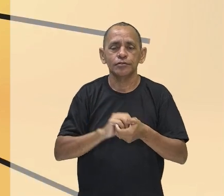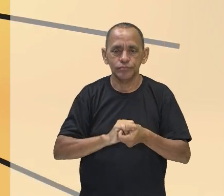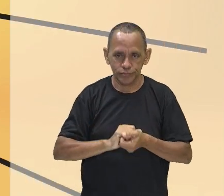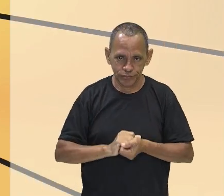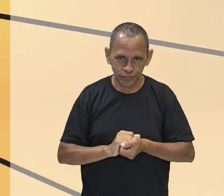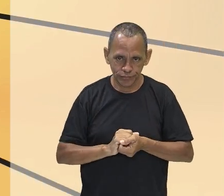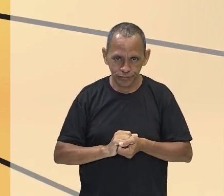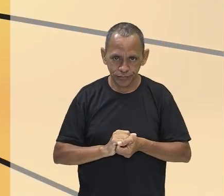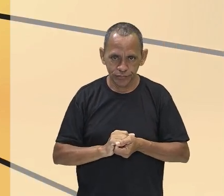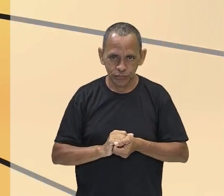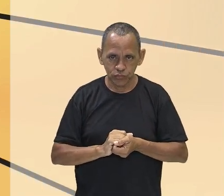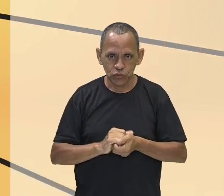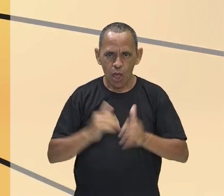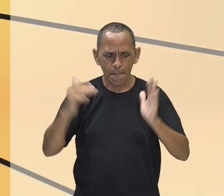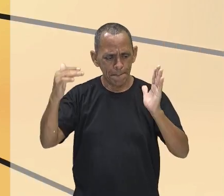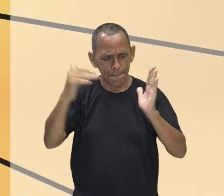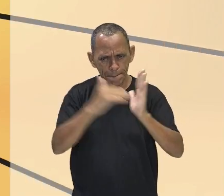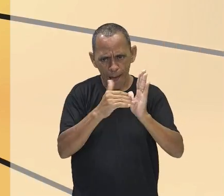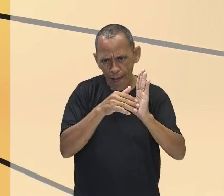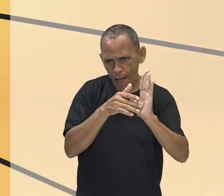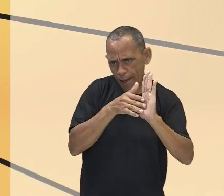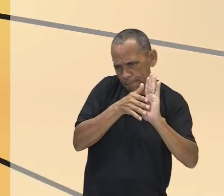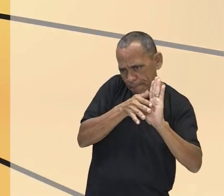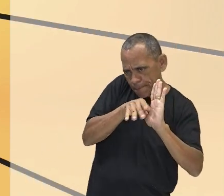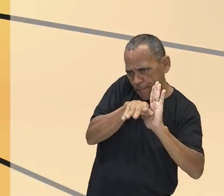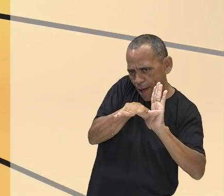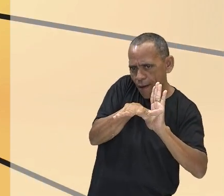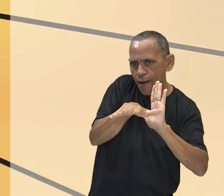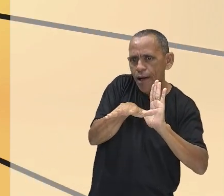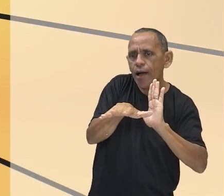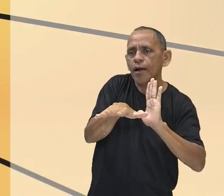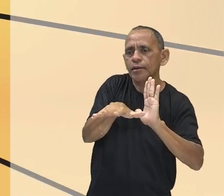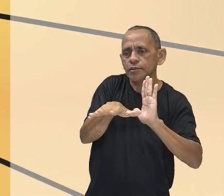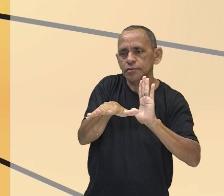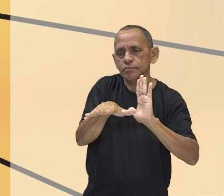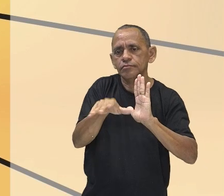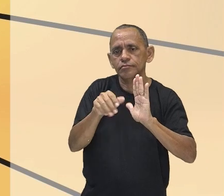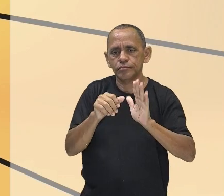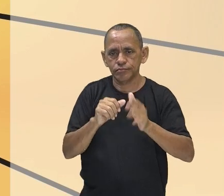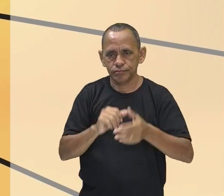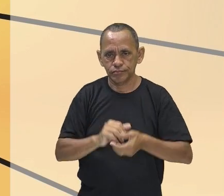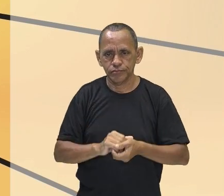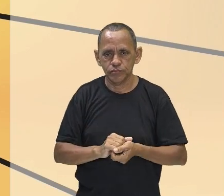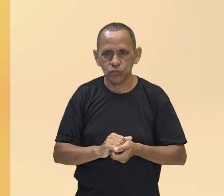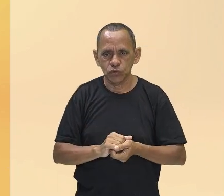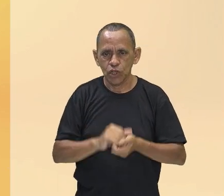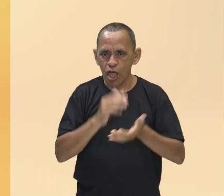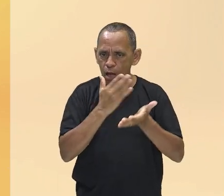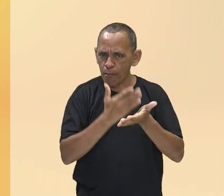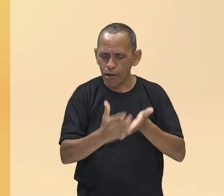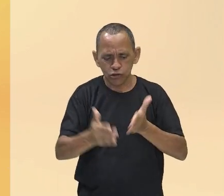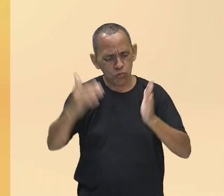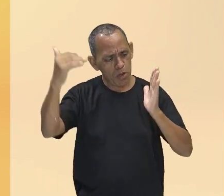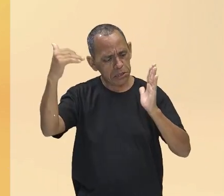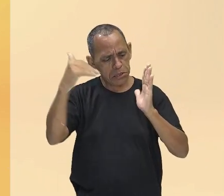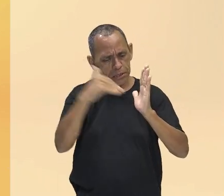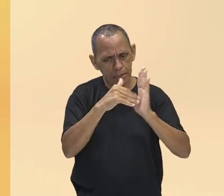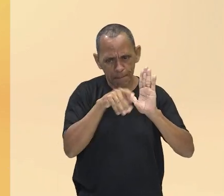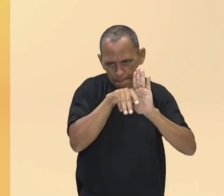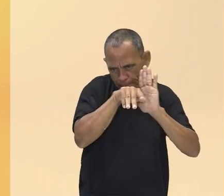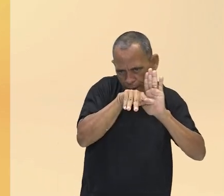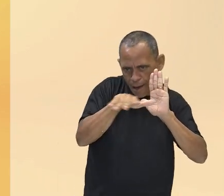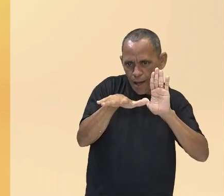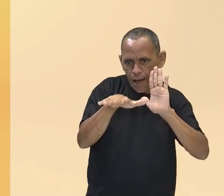pela lente e nós temos todos os feixes de luz espalhando a partir da passagem ali pela lente. Tudo